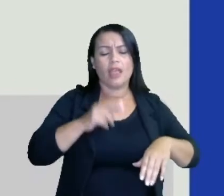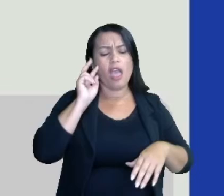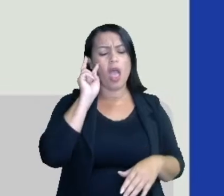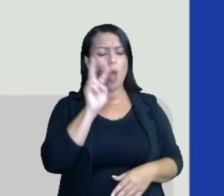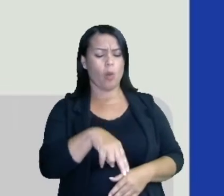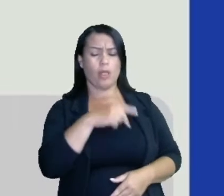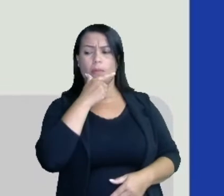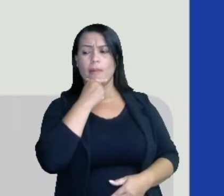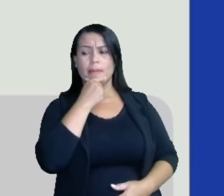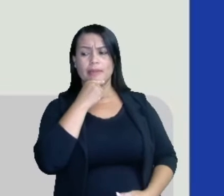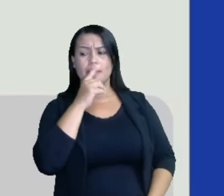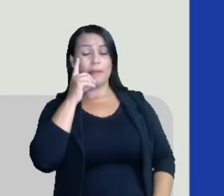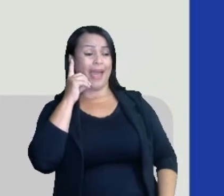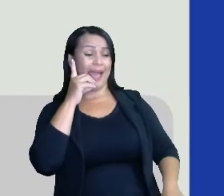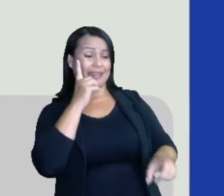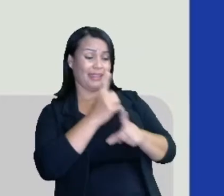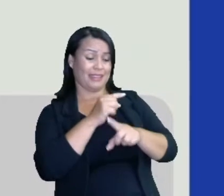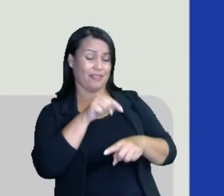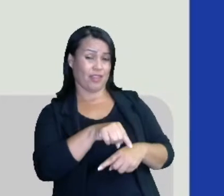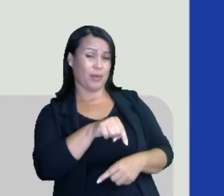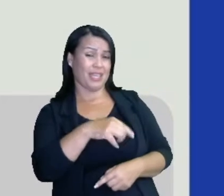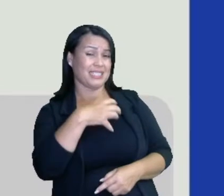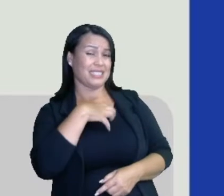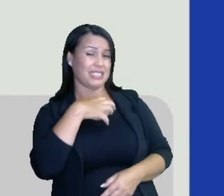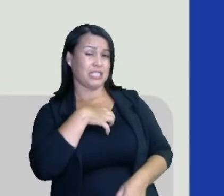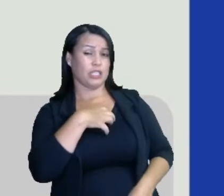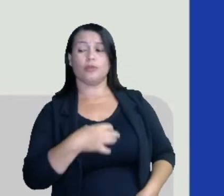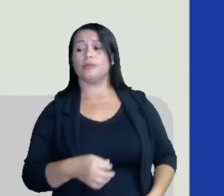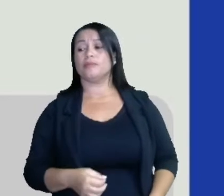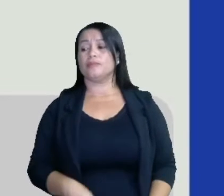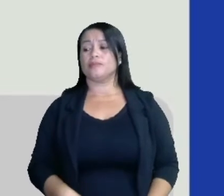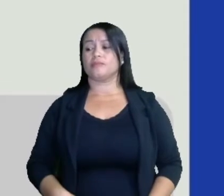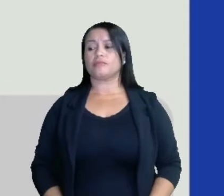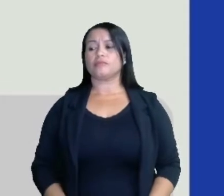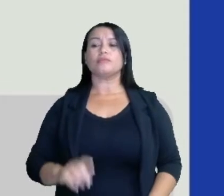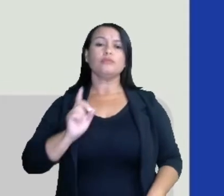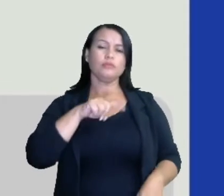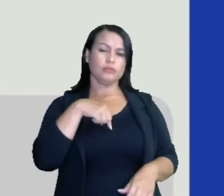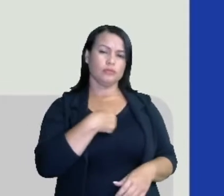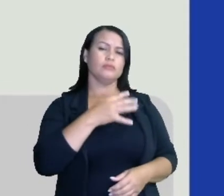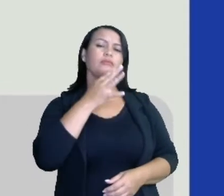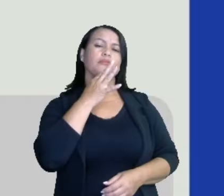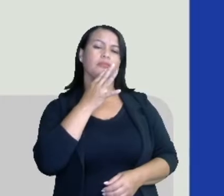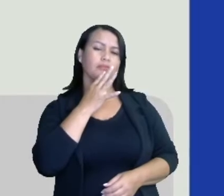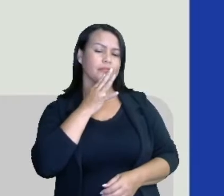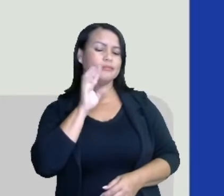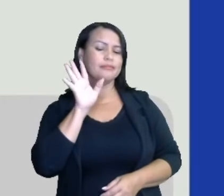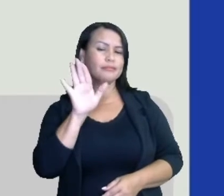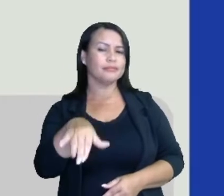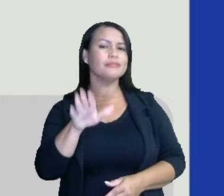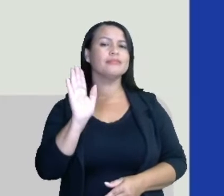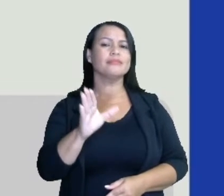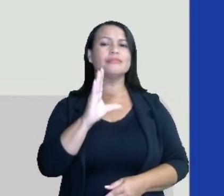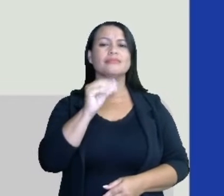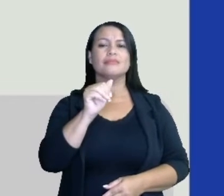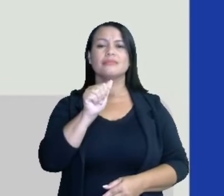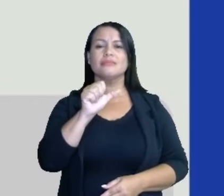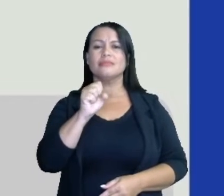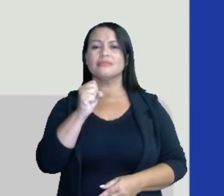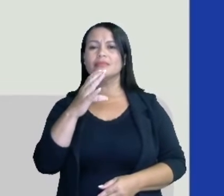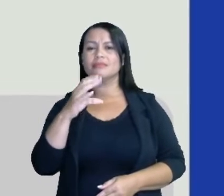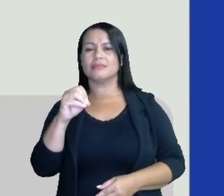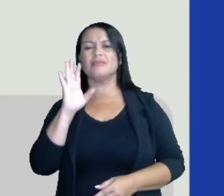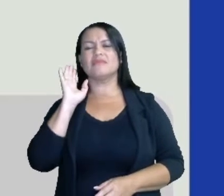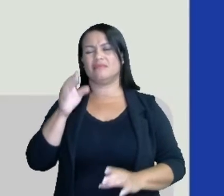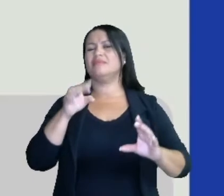tentar identificar, interpretar aí o que ele está sentindo. A gente que conhece Cascão, que conhece a Turma da Mônica, a gente já